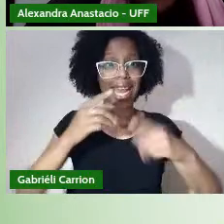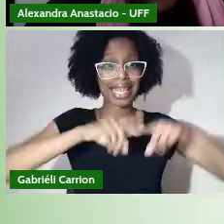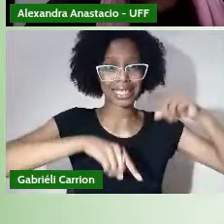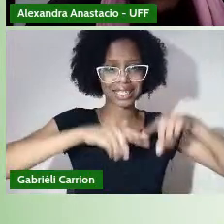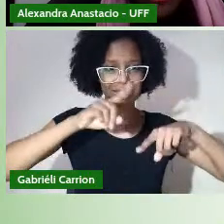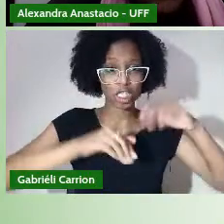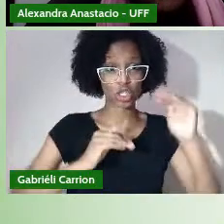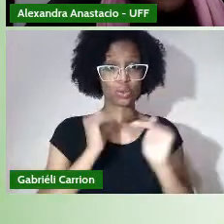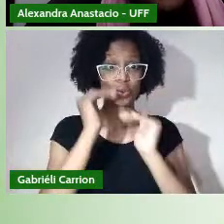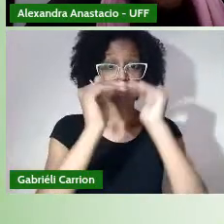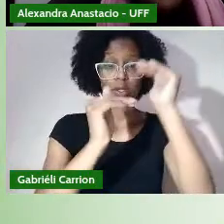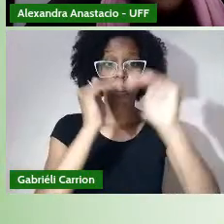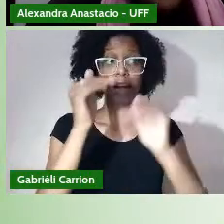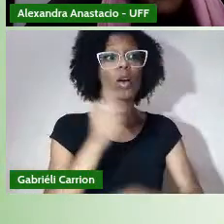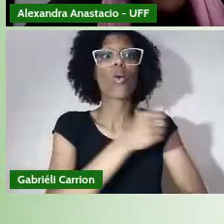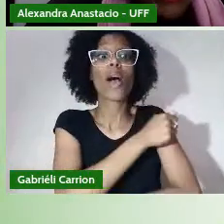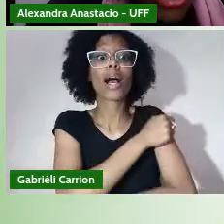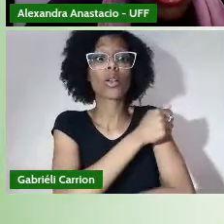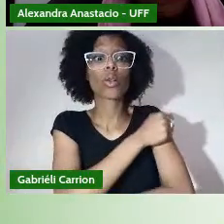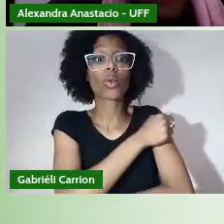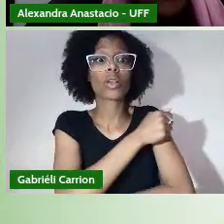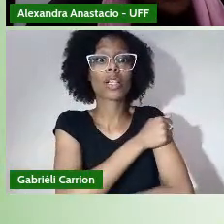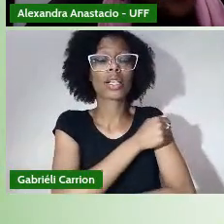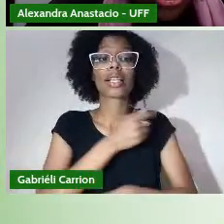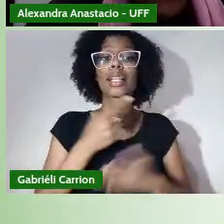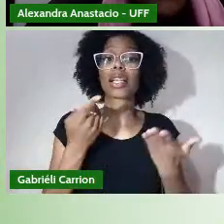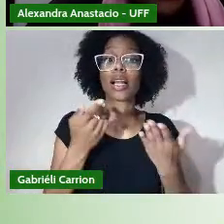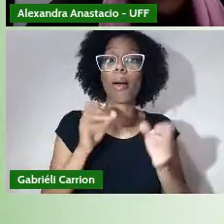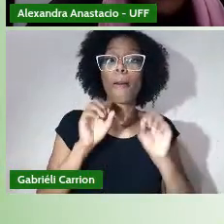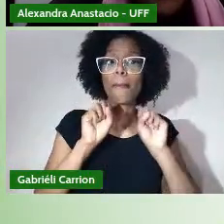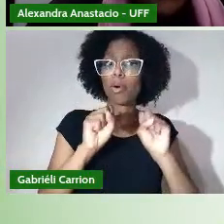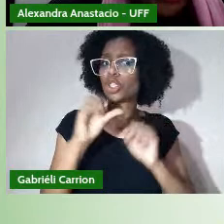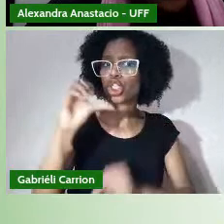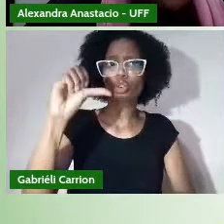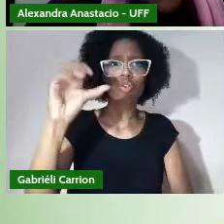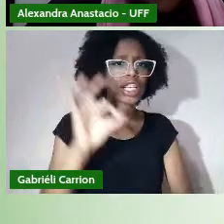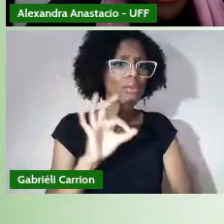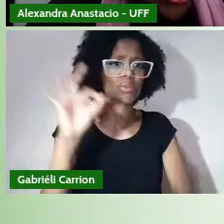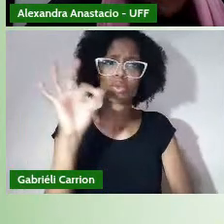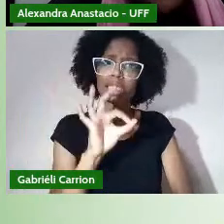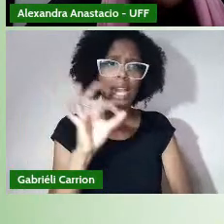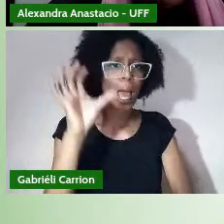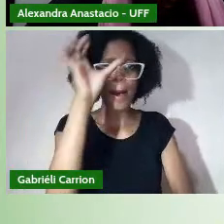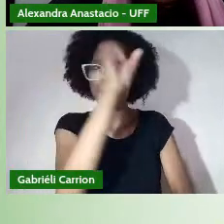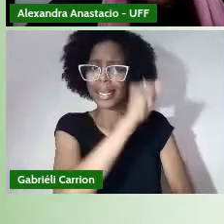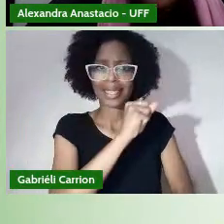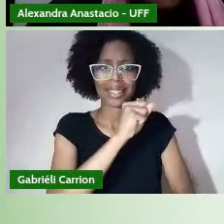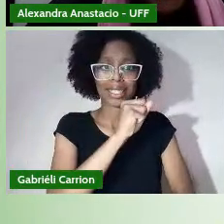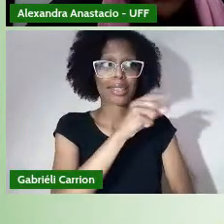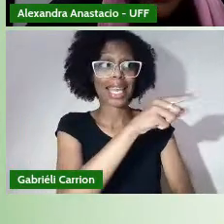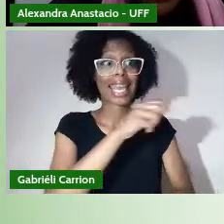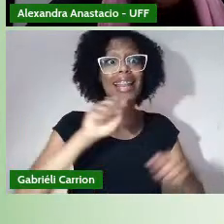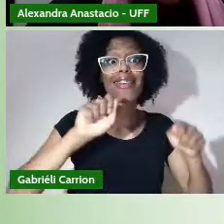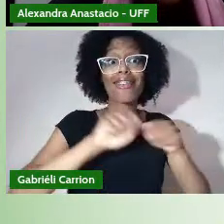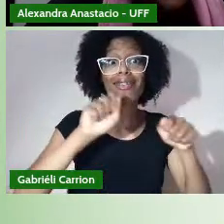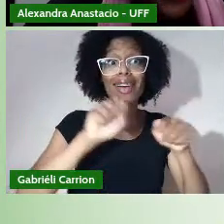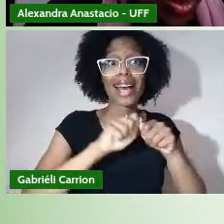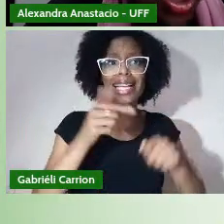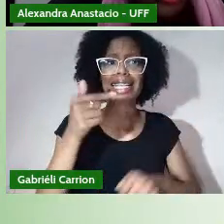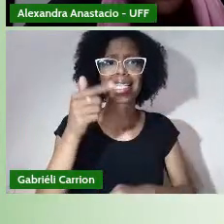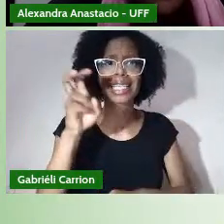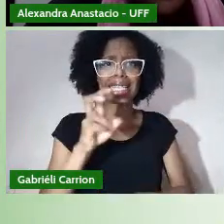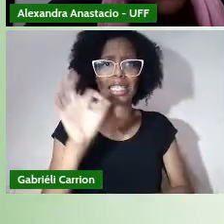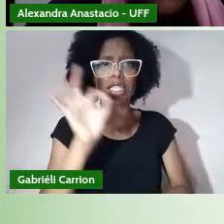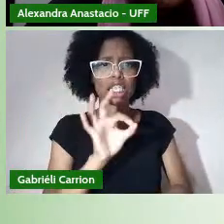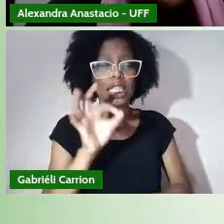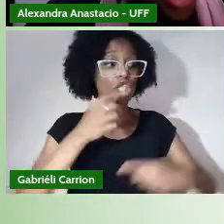desempenha, o aluno ele tem capacidade de reter essa informação em 90%. Quando ele aprende fazendo, 75%, quando ele